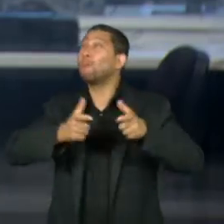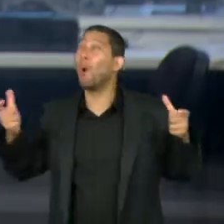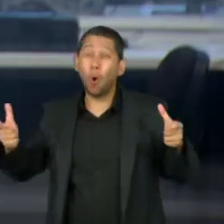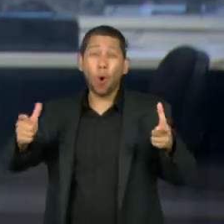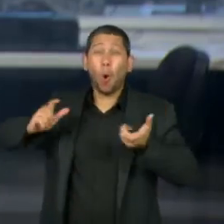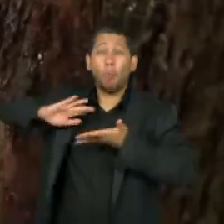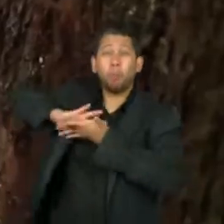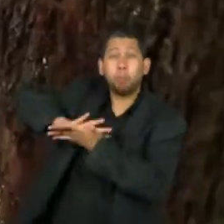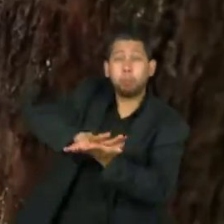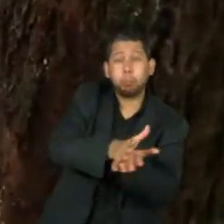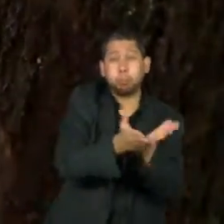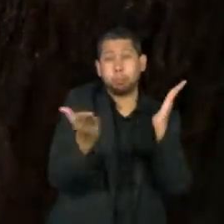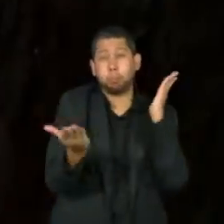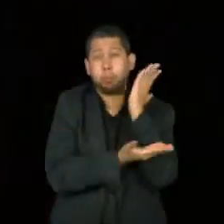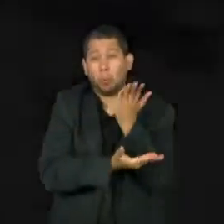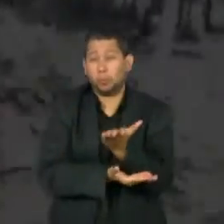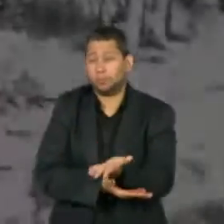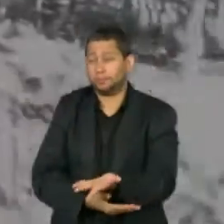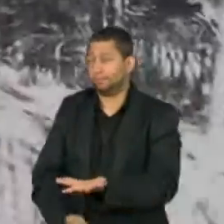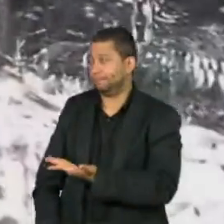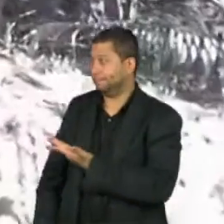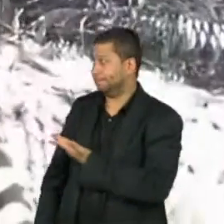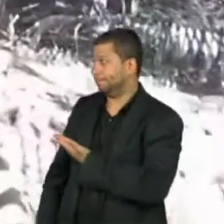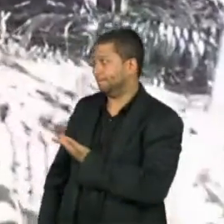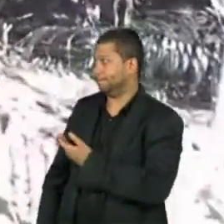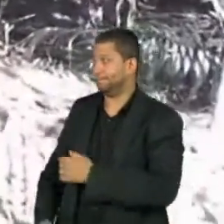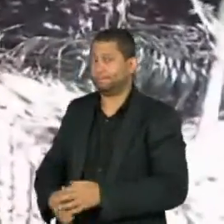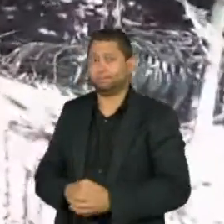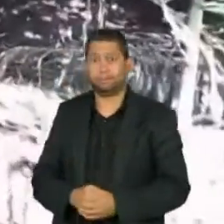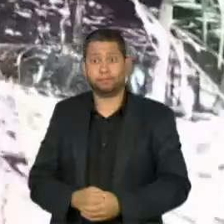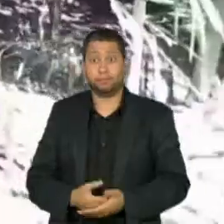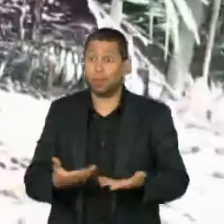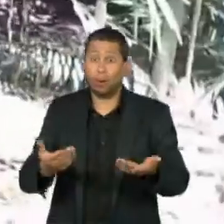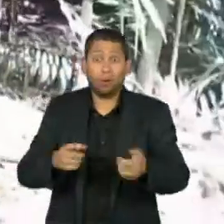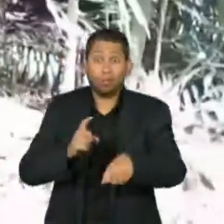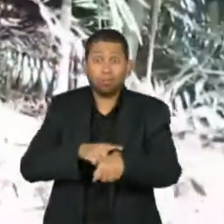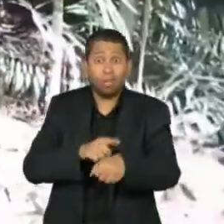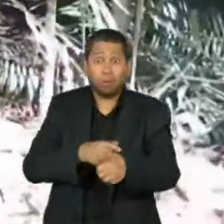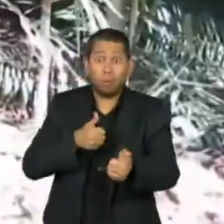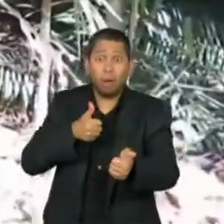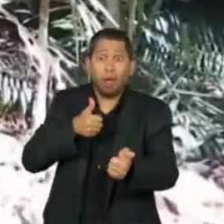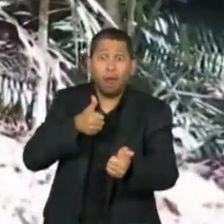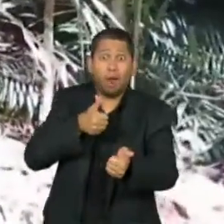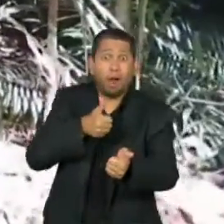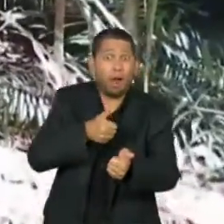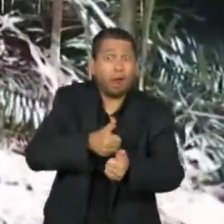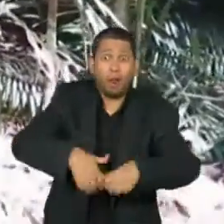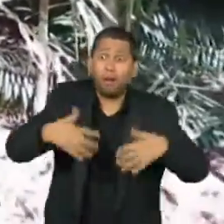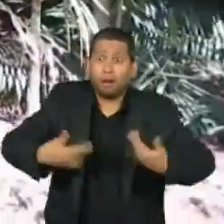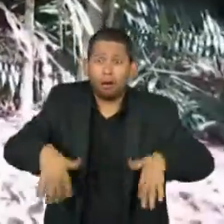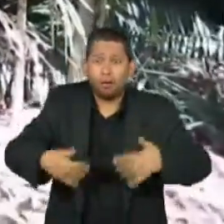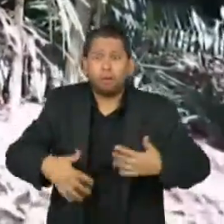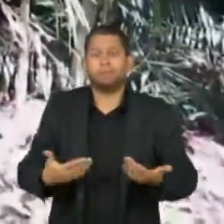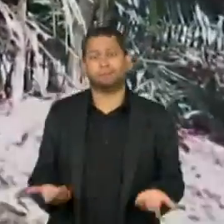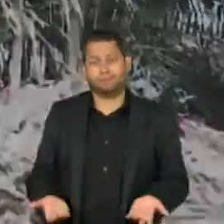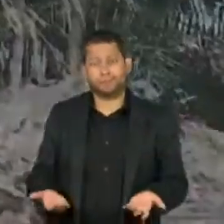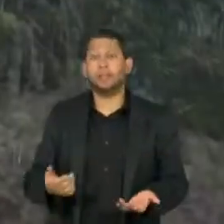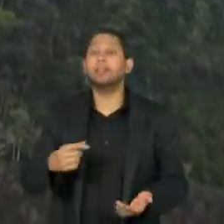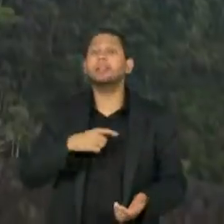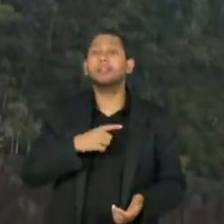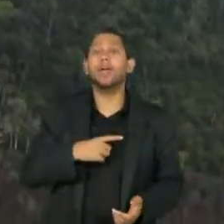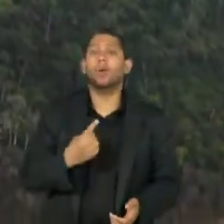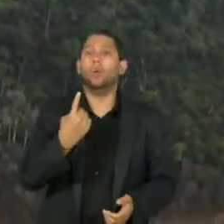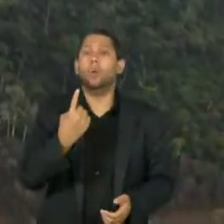do planeta. O tempo está se esgotando para a floresta amazônica. O lar de pelo menos 1/10